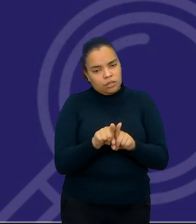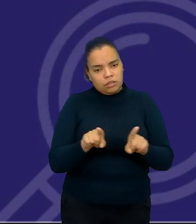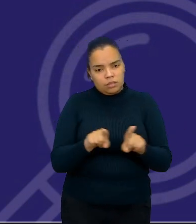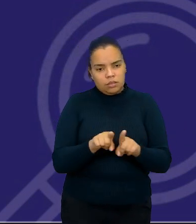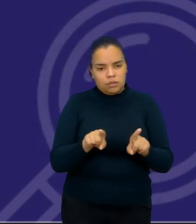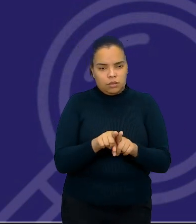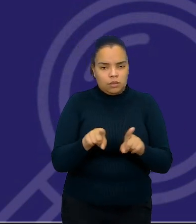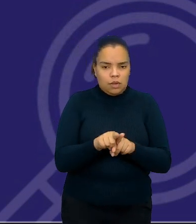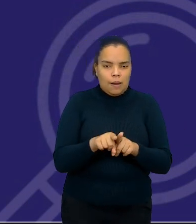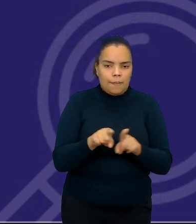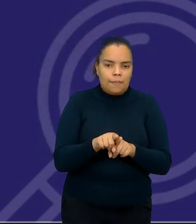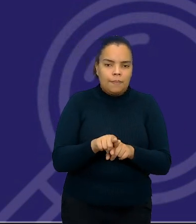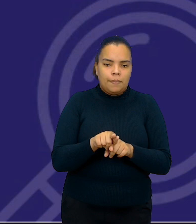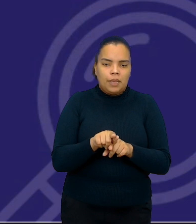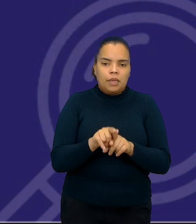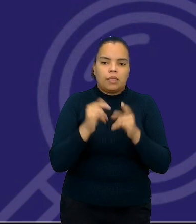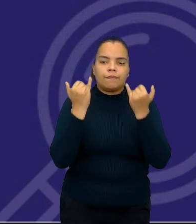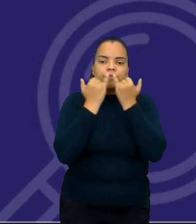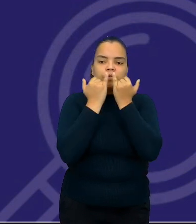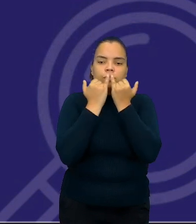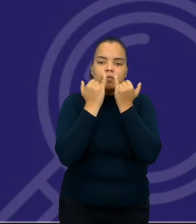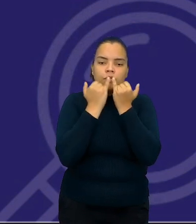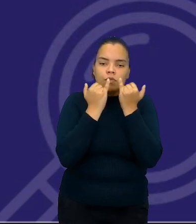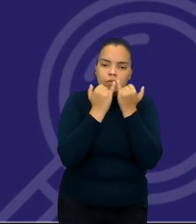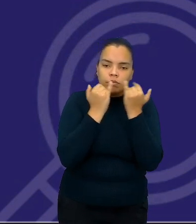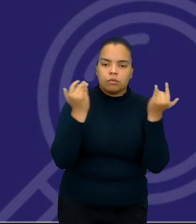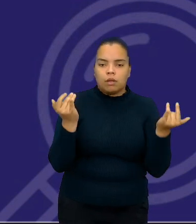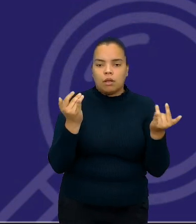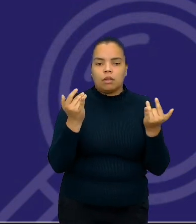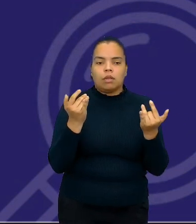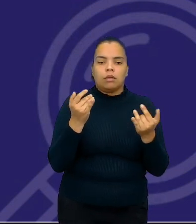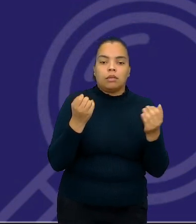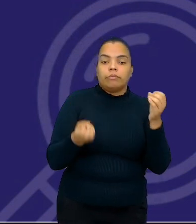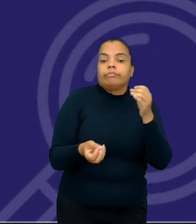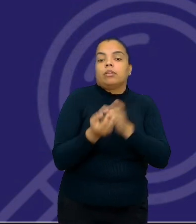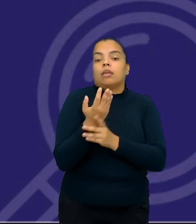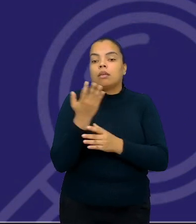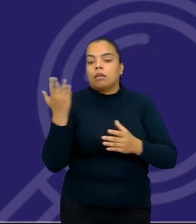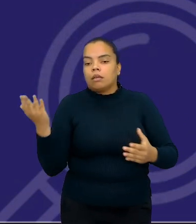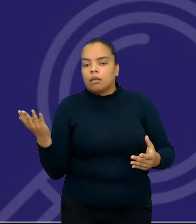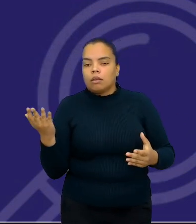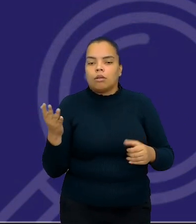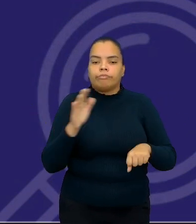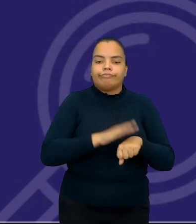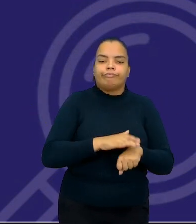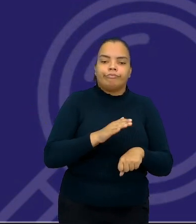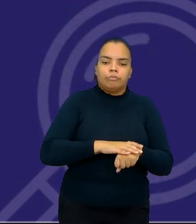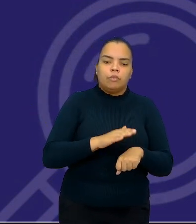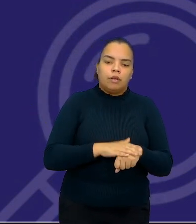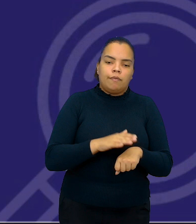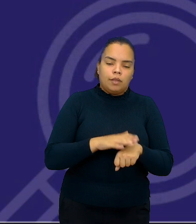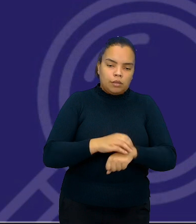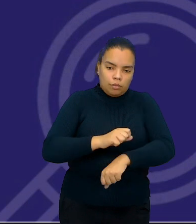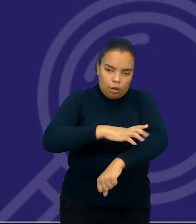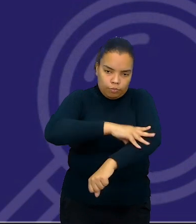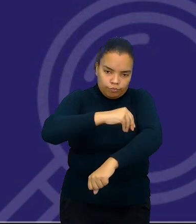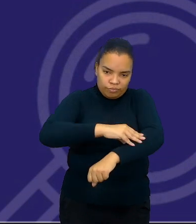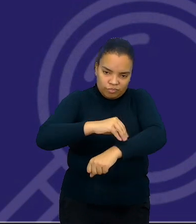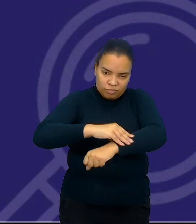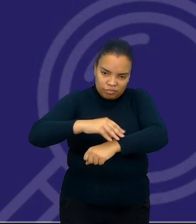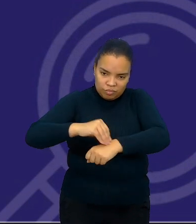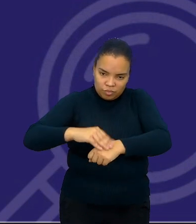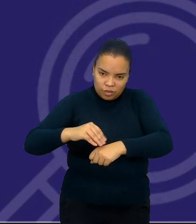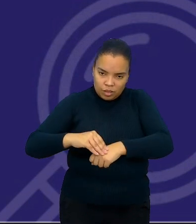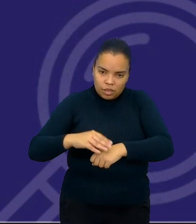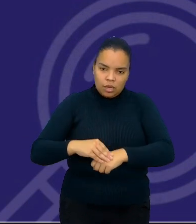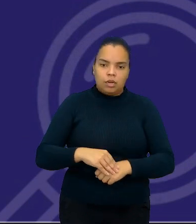das imagens de crianças com excesso de pelo e com pelos, né, nos braços e nas pernas, mas que foram